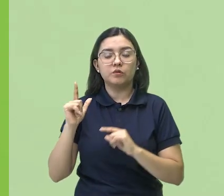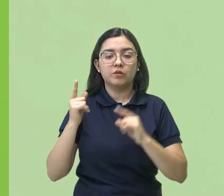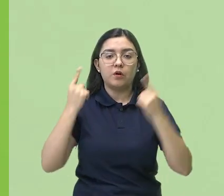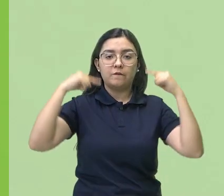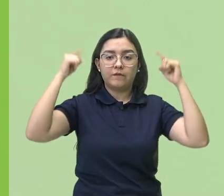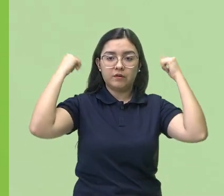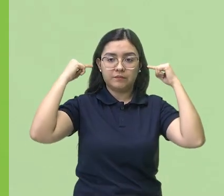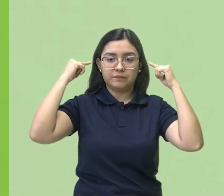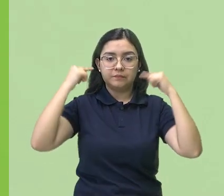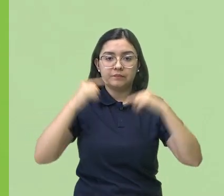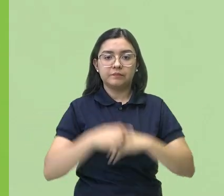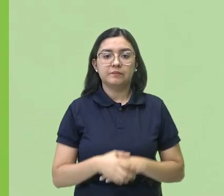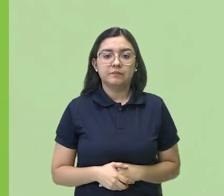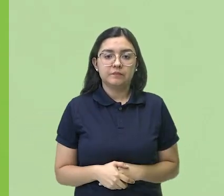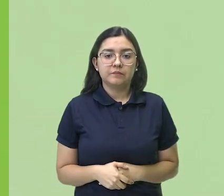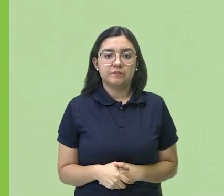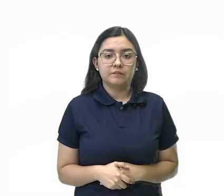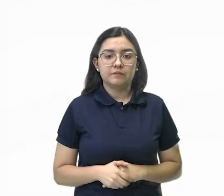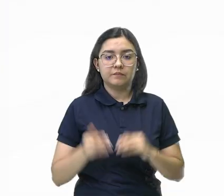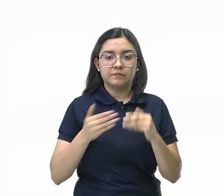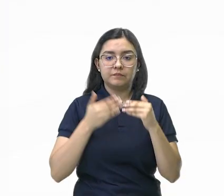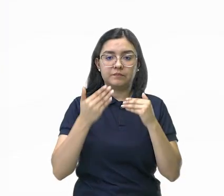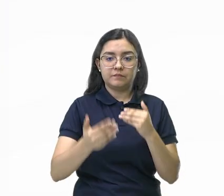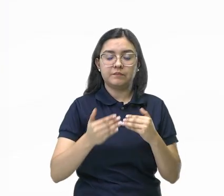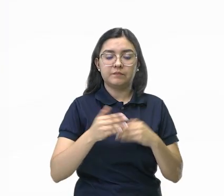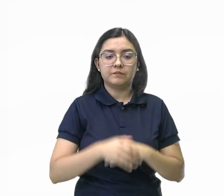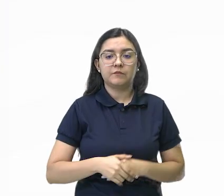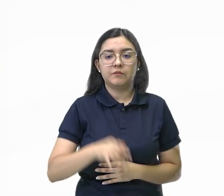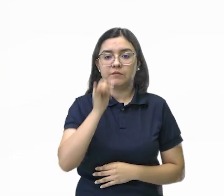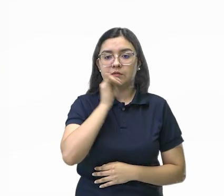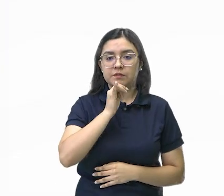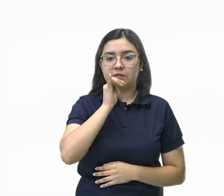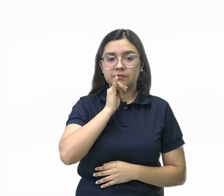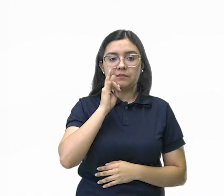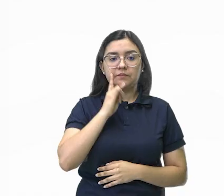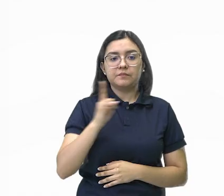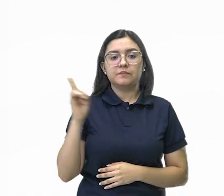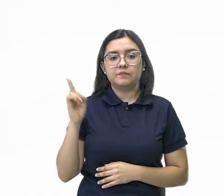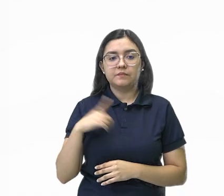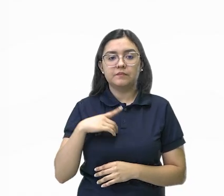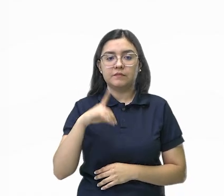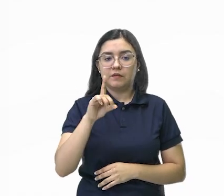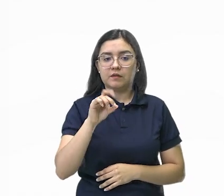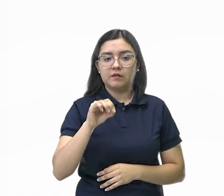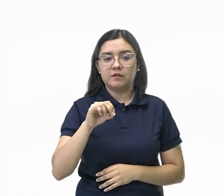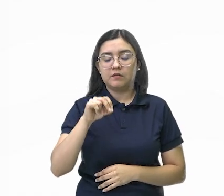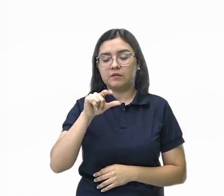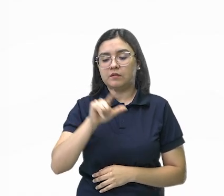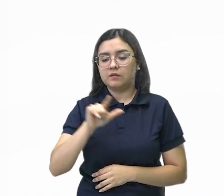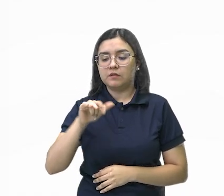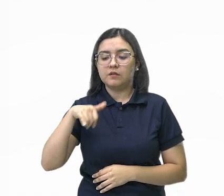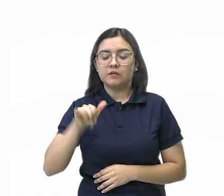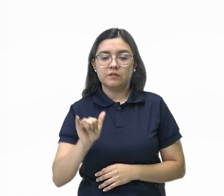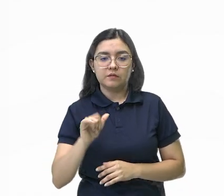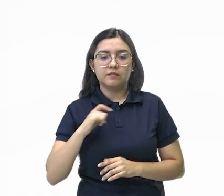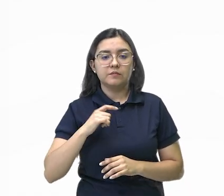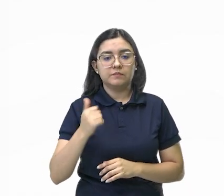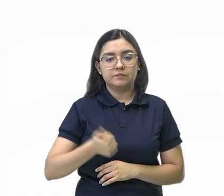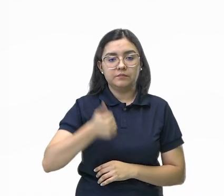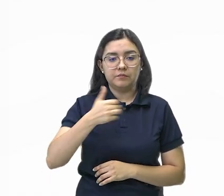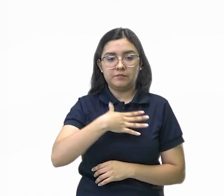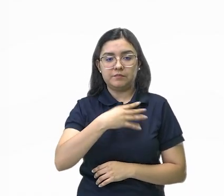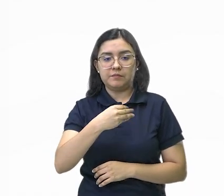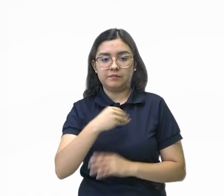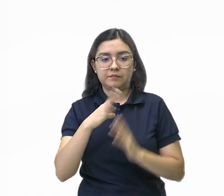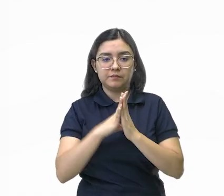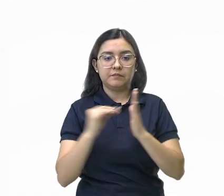uma ovelha. Então, vamos continuar aí com os exemplos. Né, nós tivemos a Dolly, que foi o primeiro mamífero clonado, nós